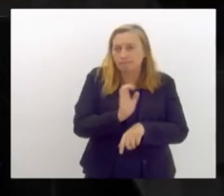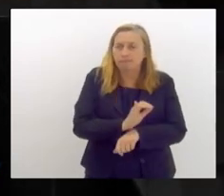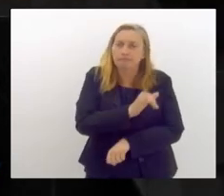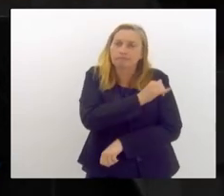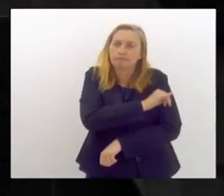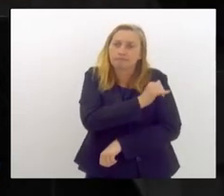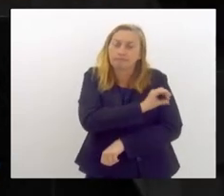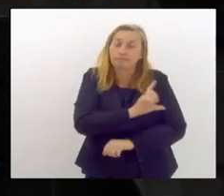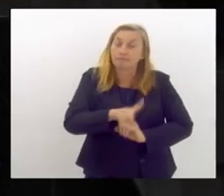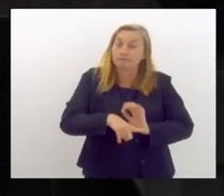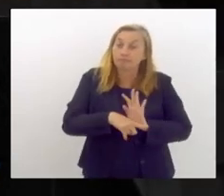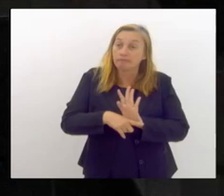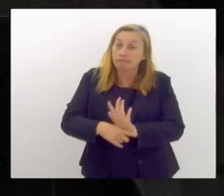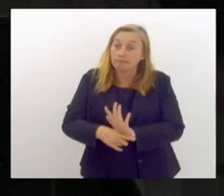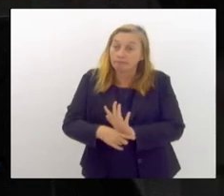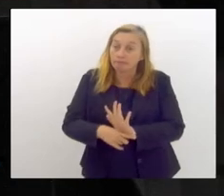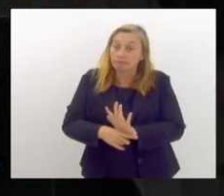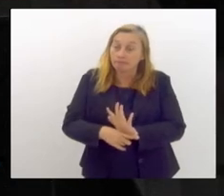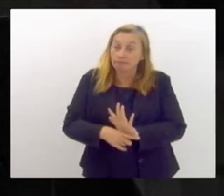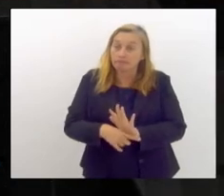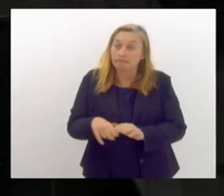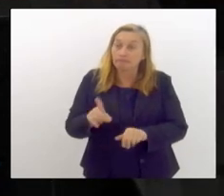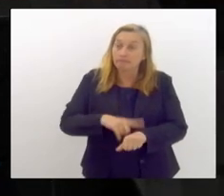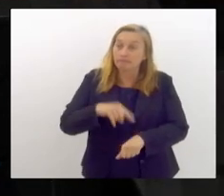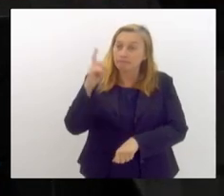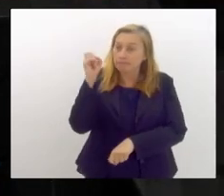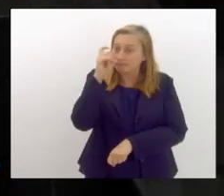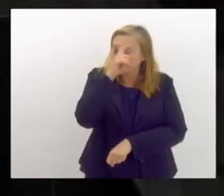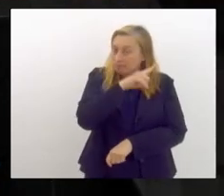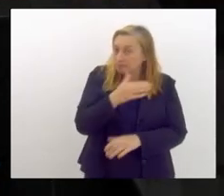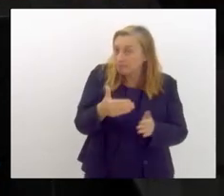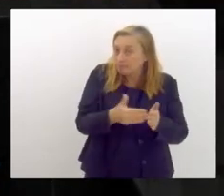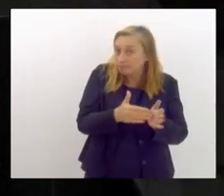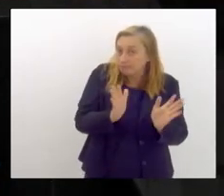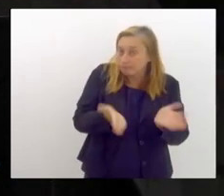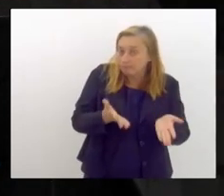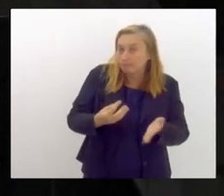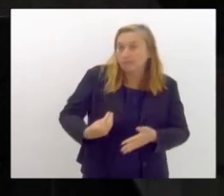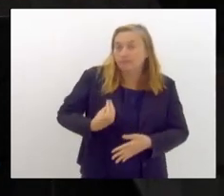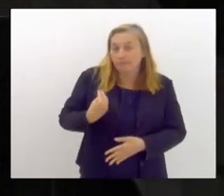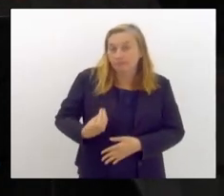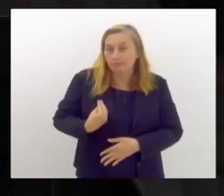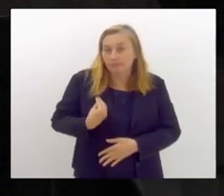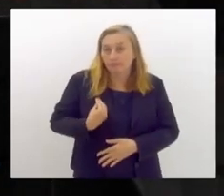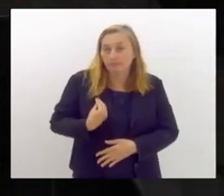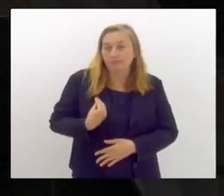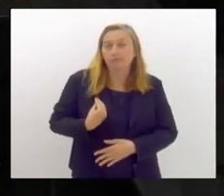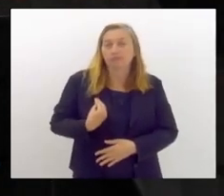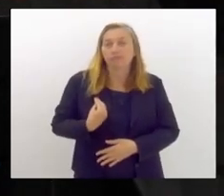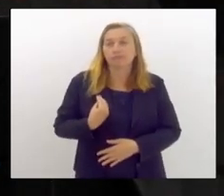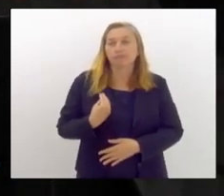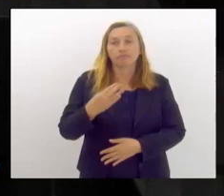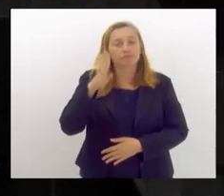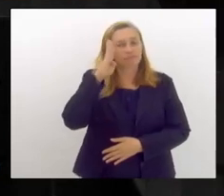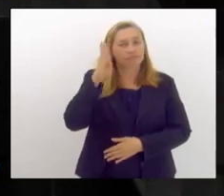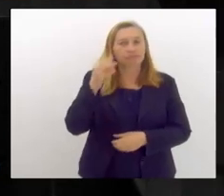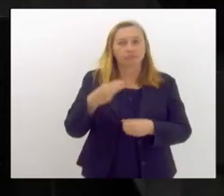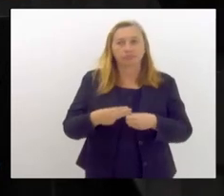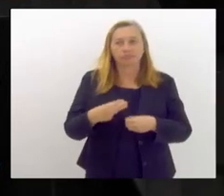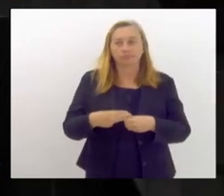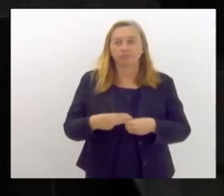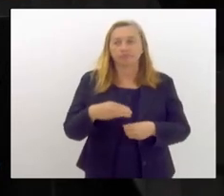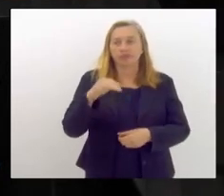Ajudou a situação difícil que até hoje vive, principalmente o município